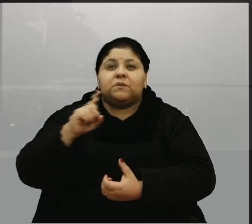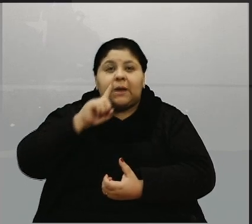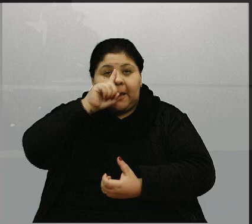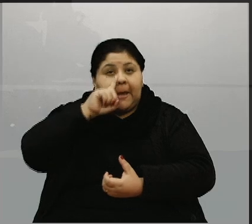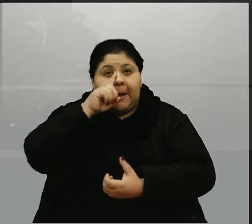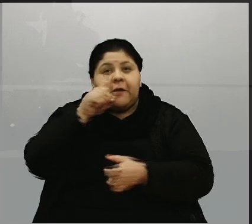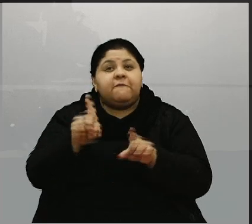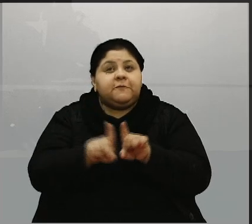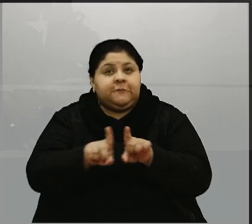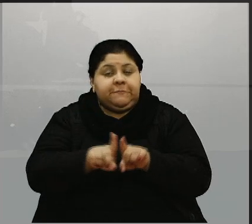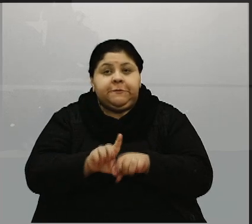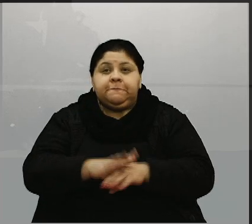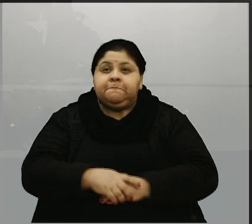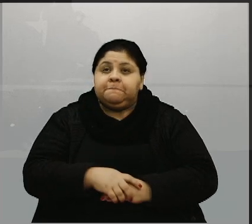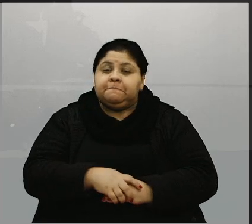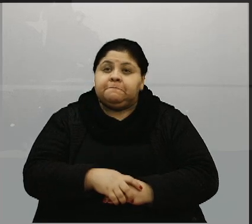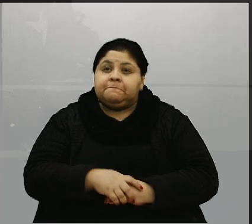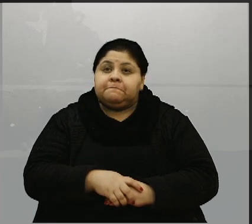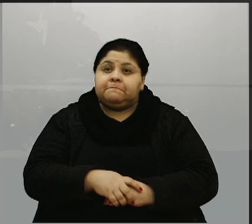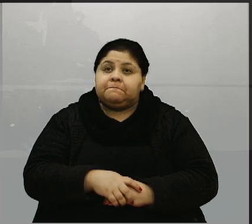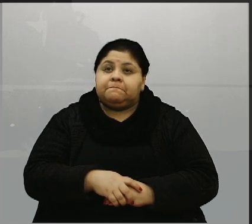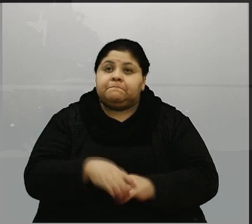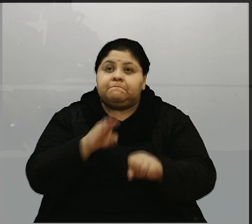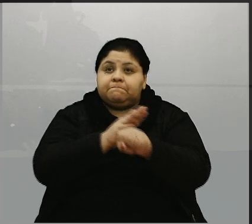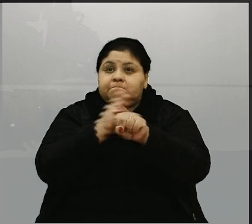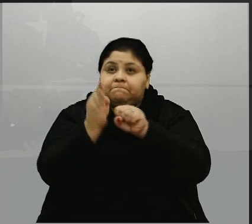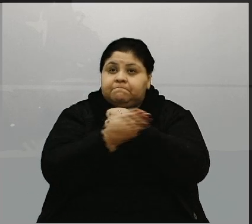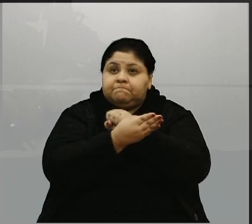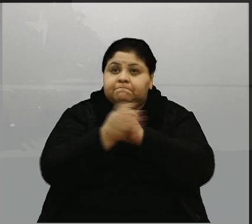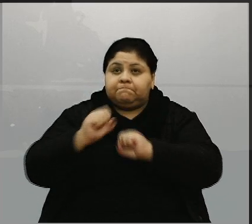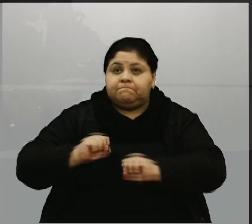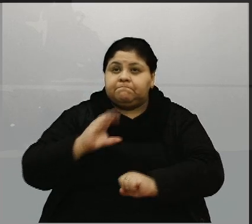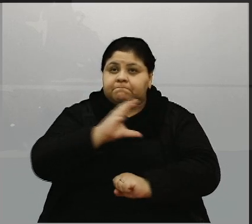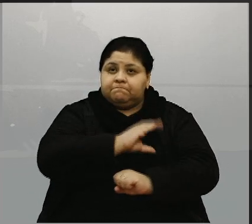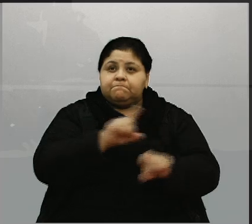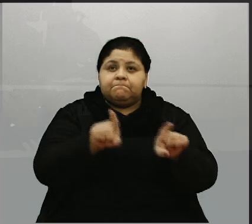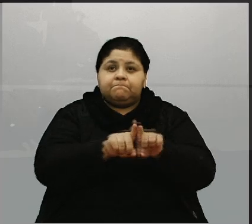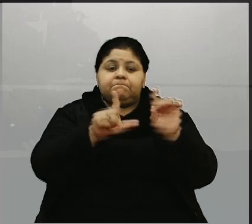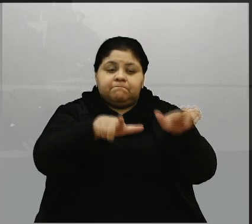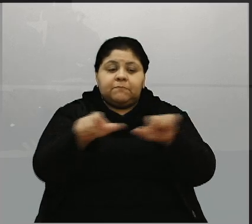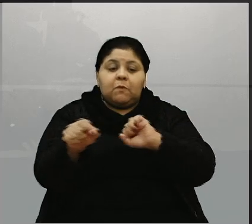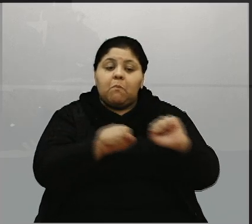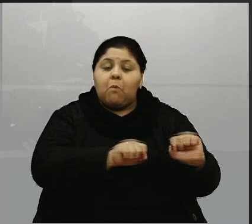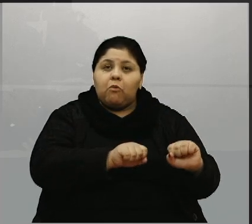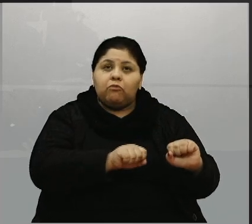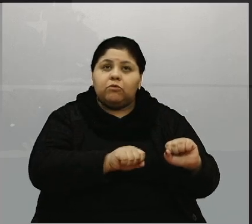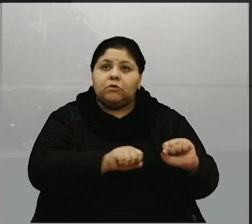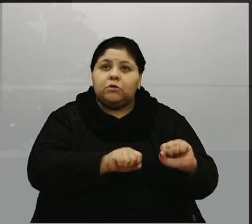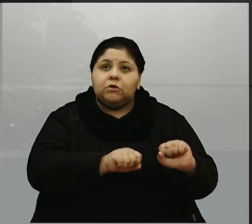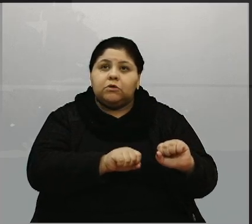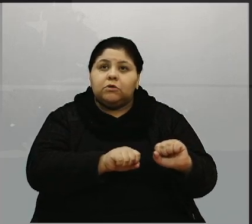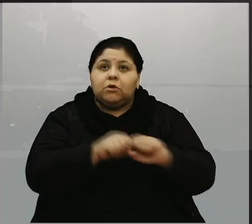Pode passar. Bairro Santa Catarina. Aí também é um local que pode ter um